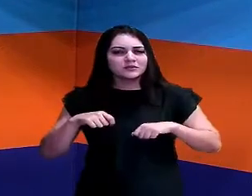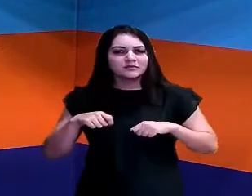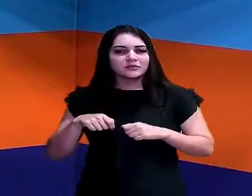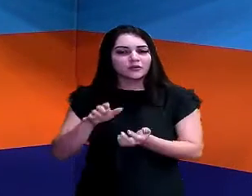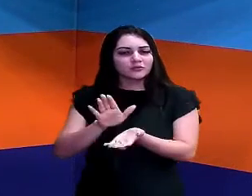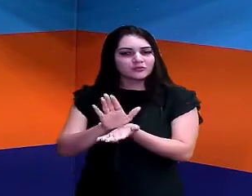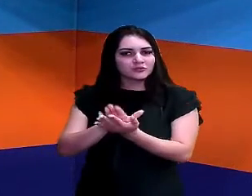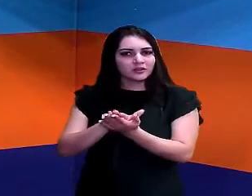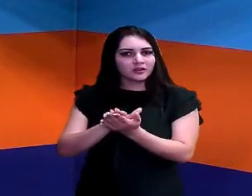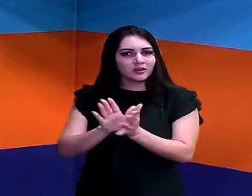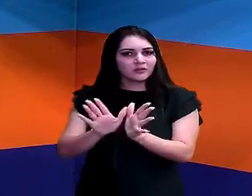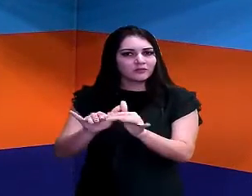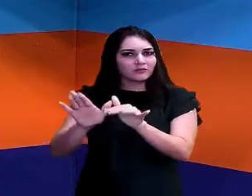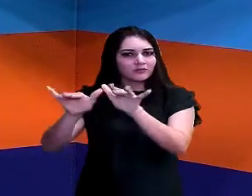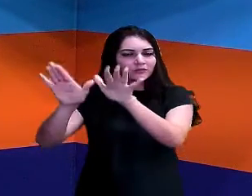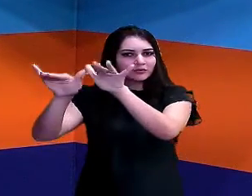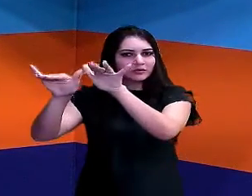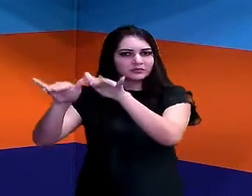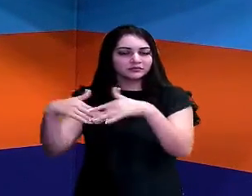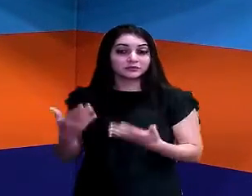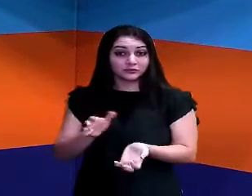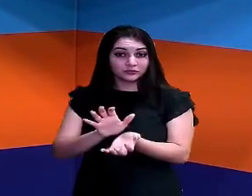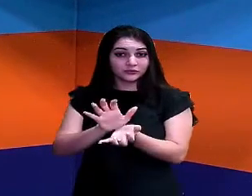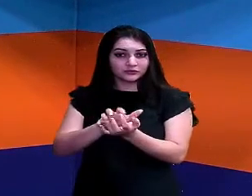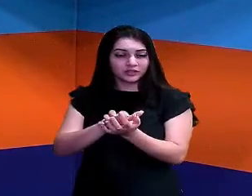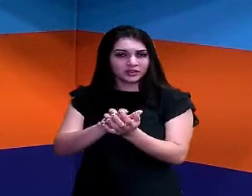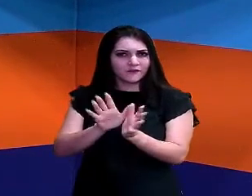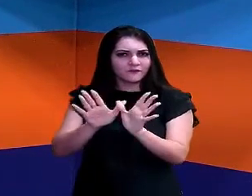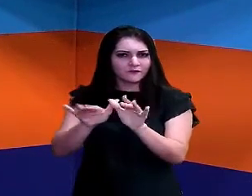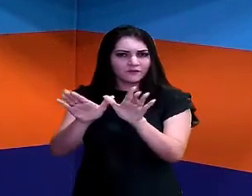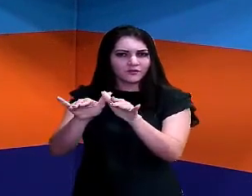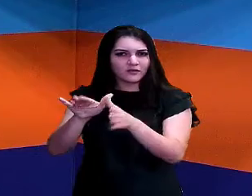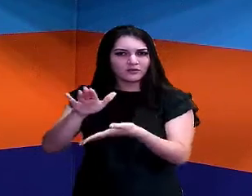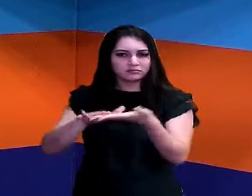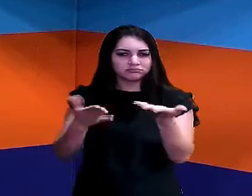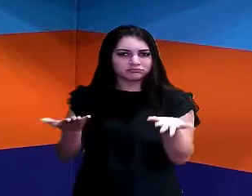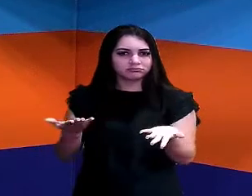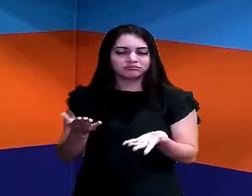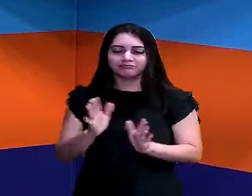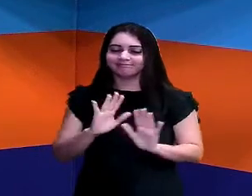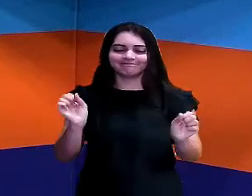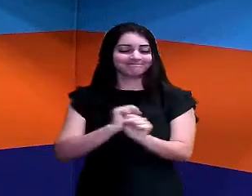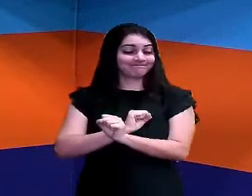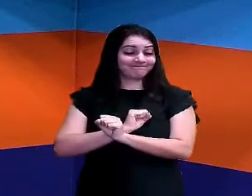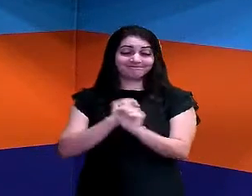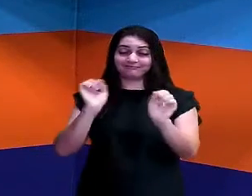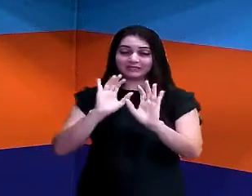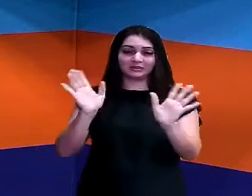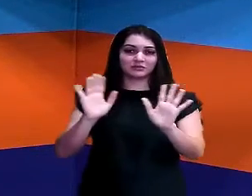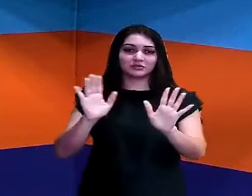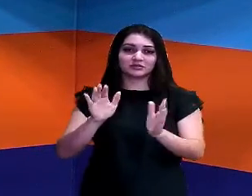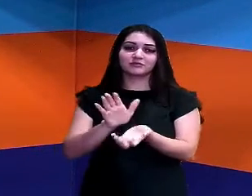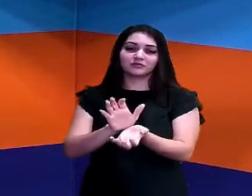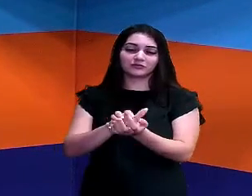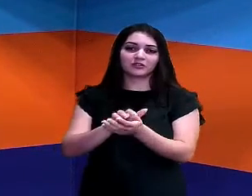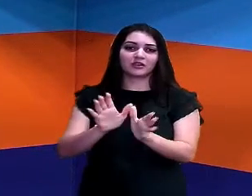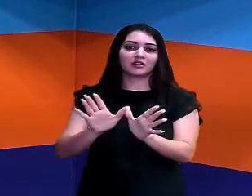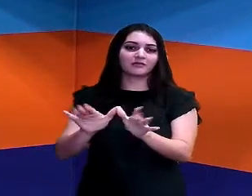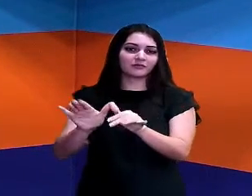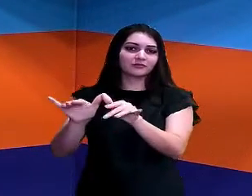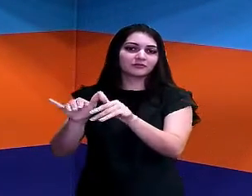jacaré voar? Será que o jacaré voa? Não, né, gente? É impossível o jacaré voar,